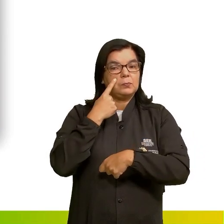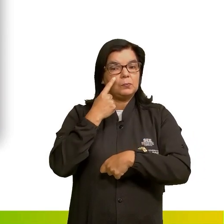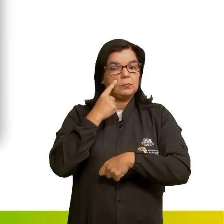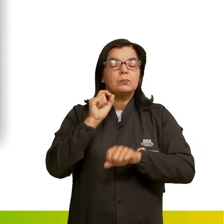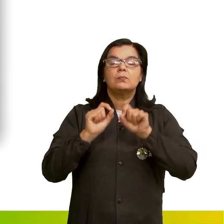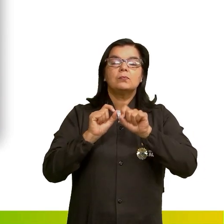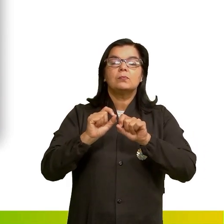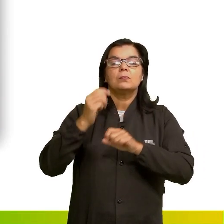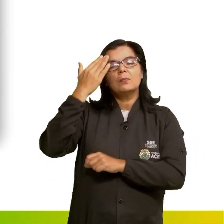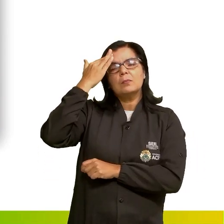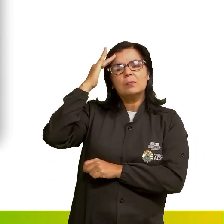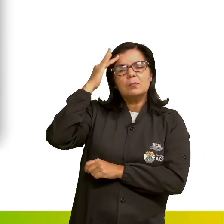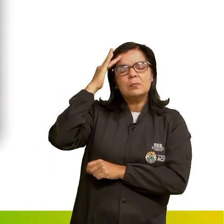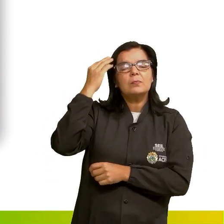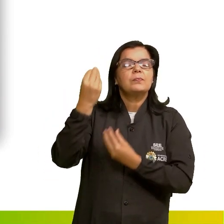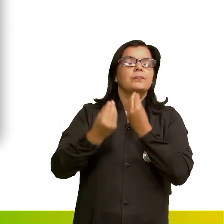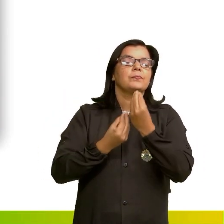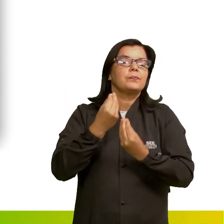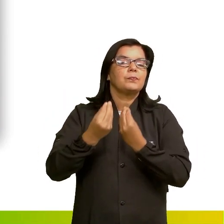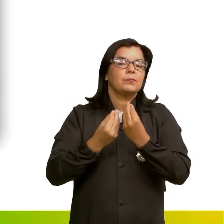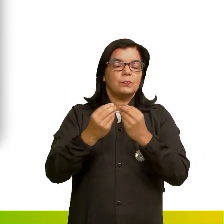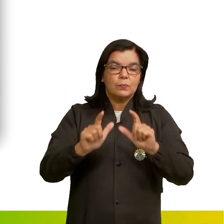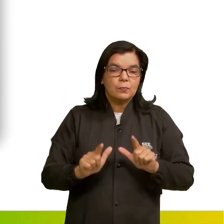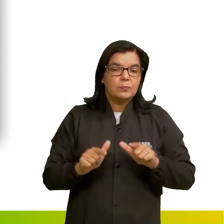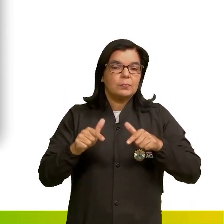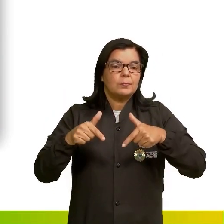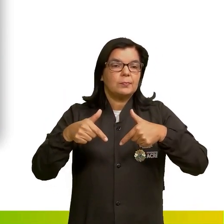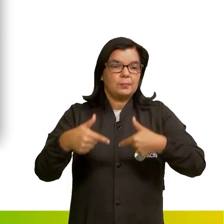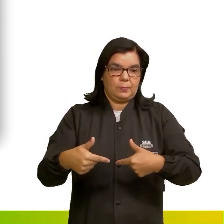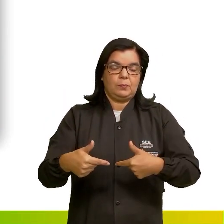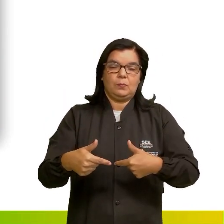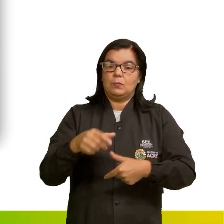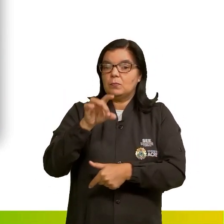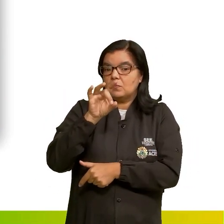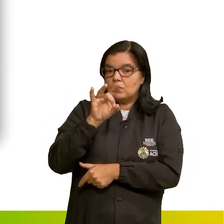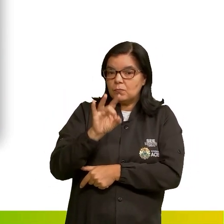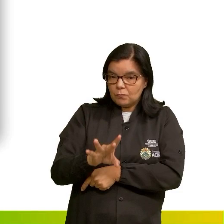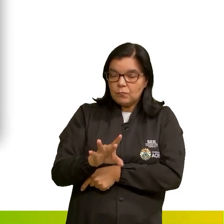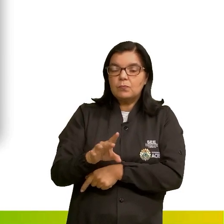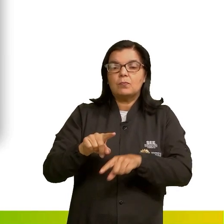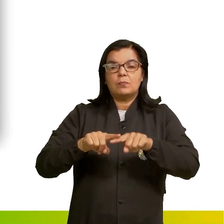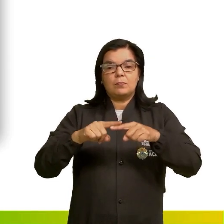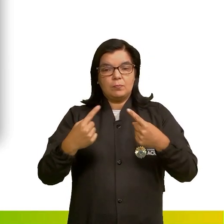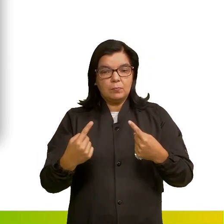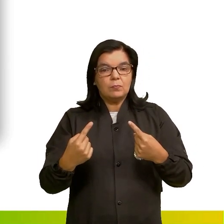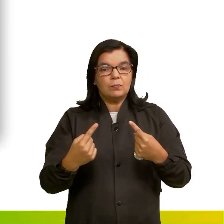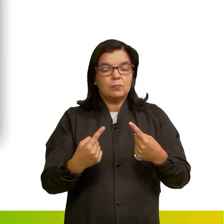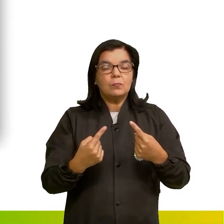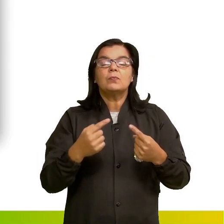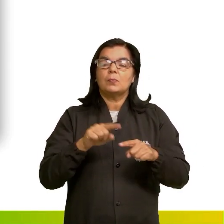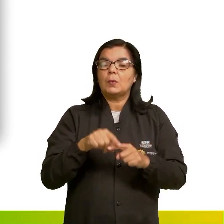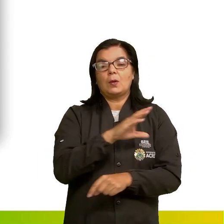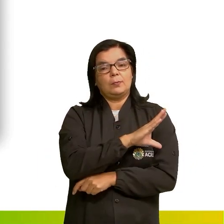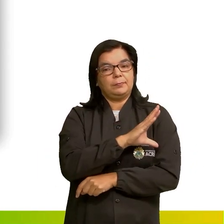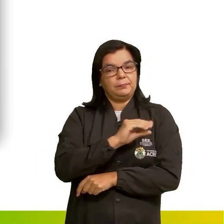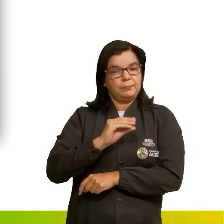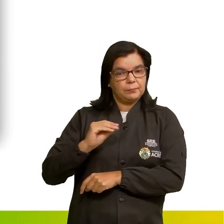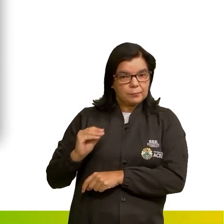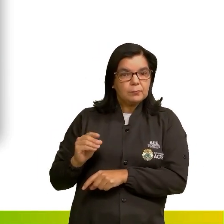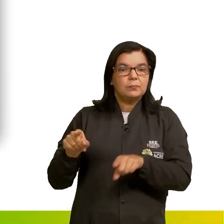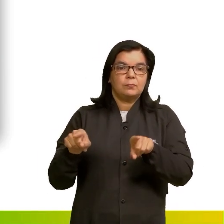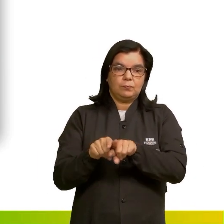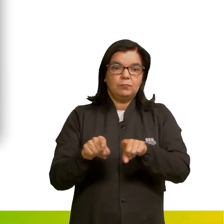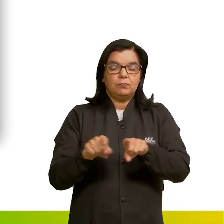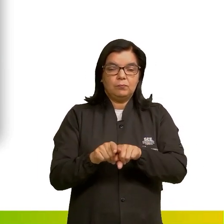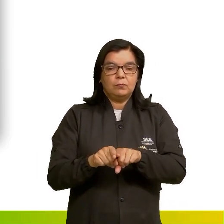levarmos em consideração a atuação dos movimentos, não só estudantis, mas também juvenis, né? Que